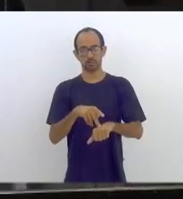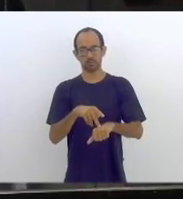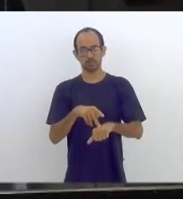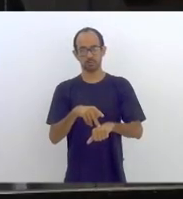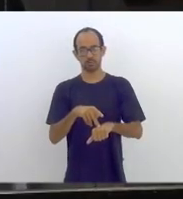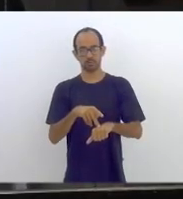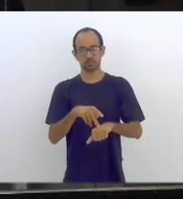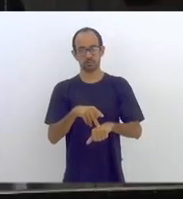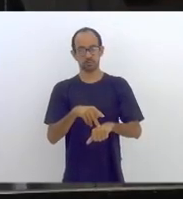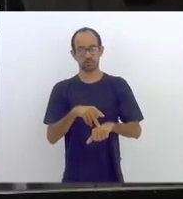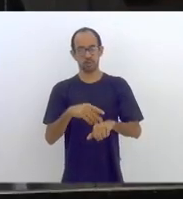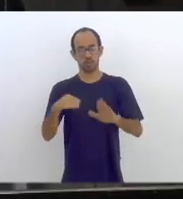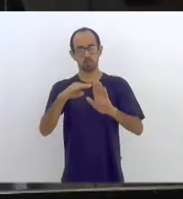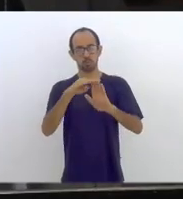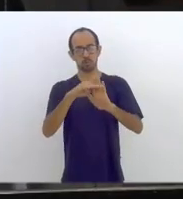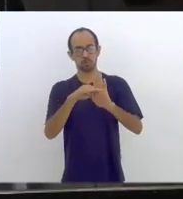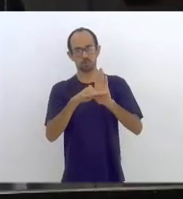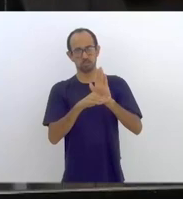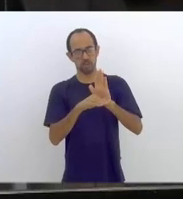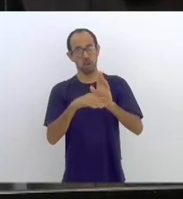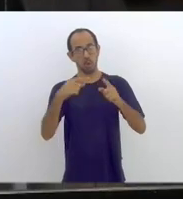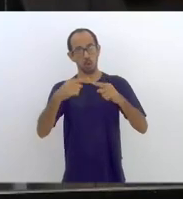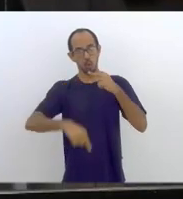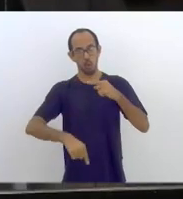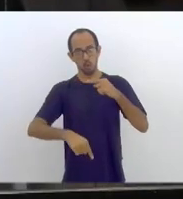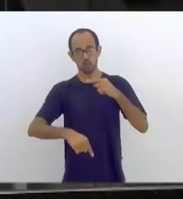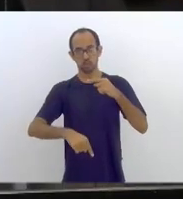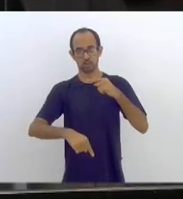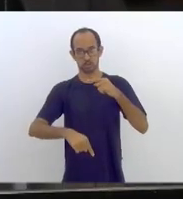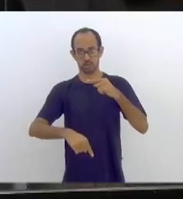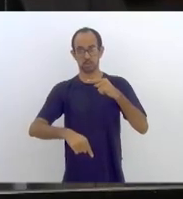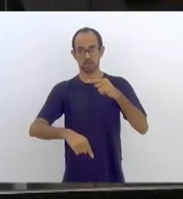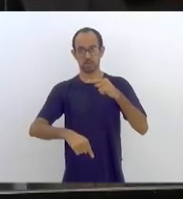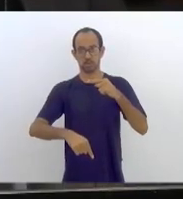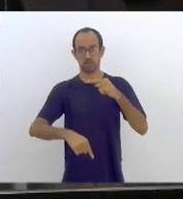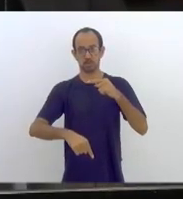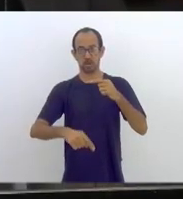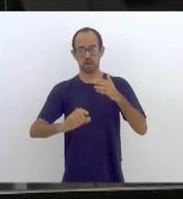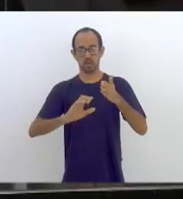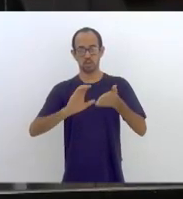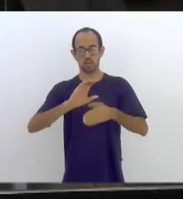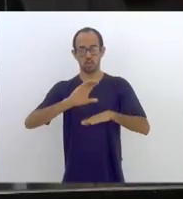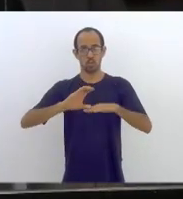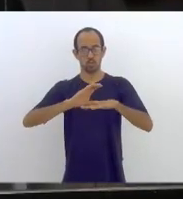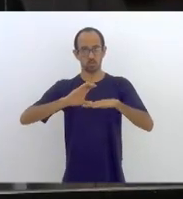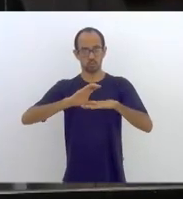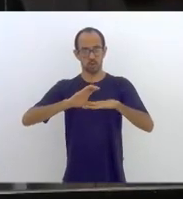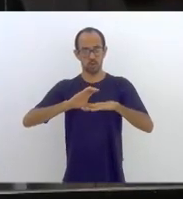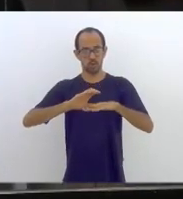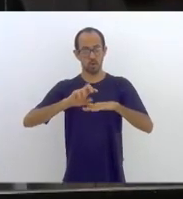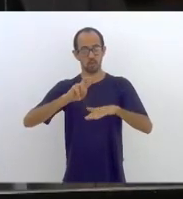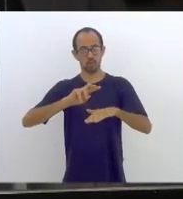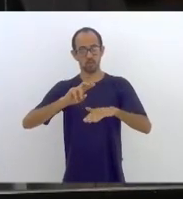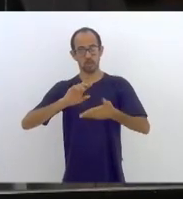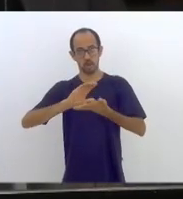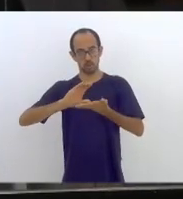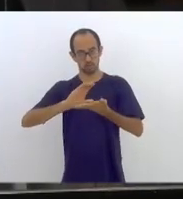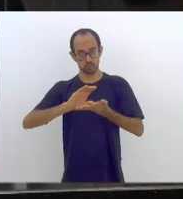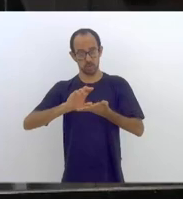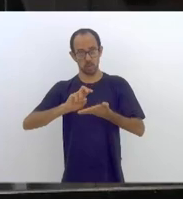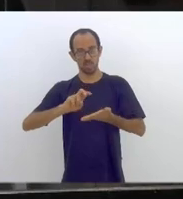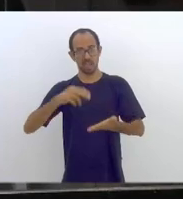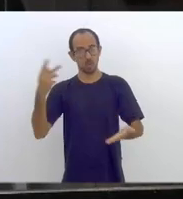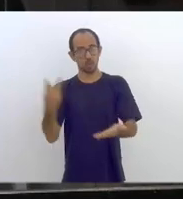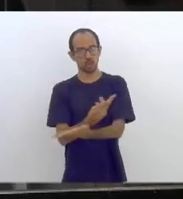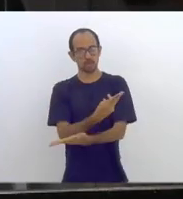um procedimento inconstitucional de se perpetuando como nunca se viu nesse país